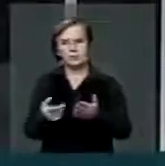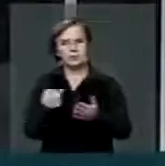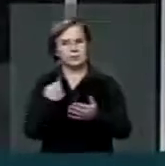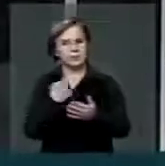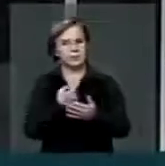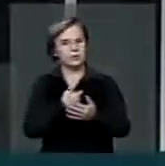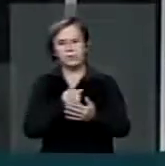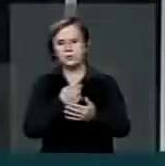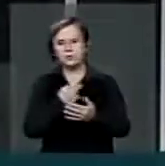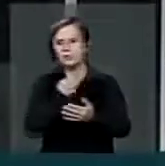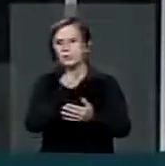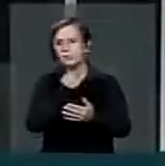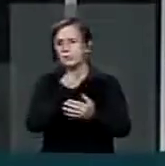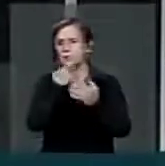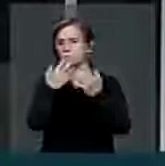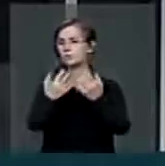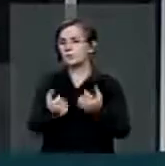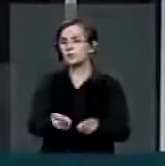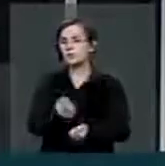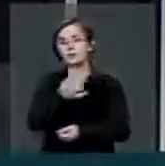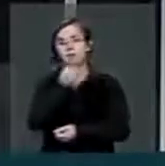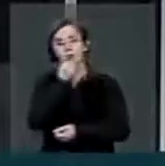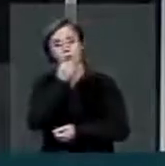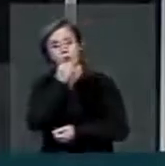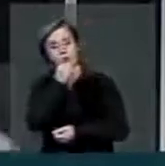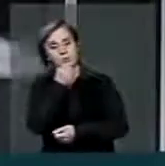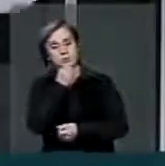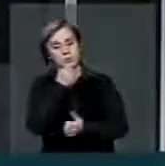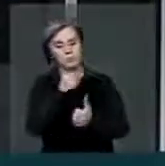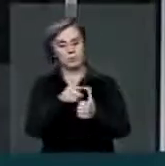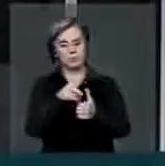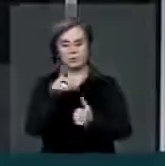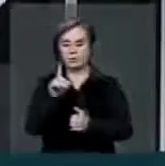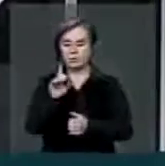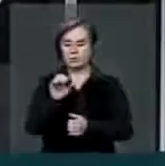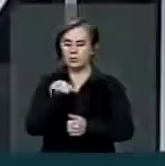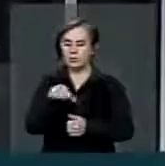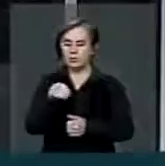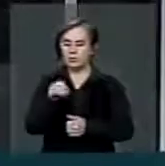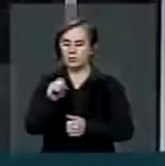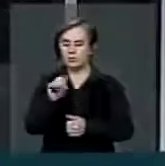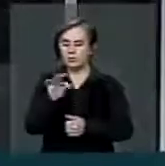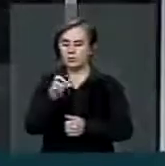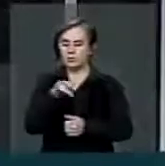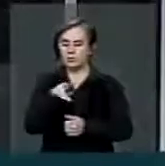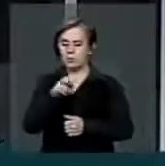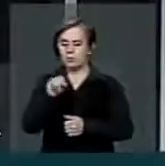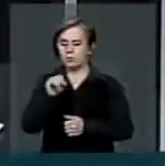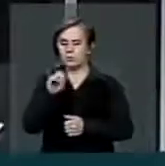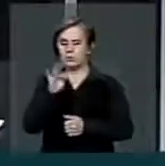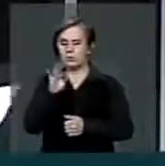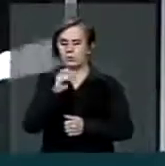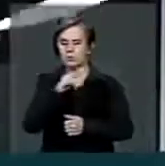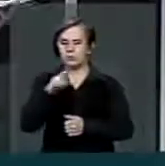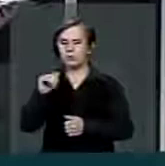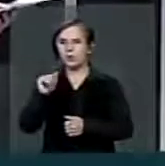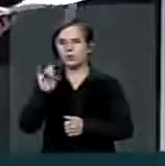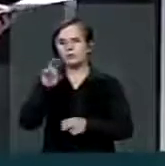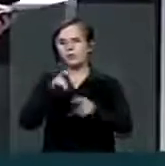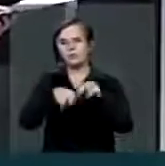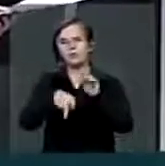por exemplo, um Demóstenes Torres, porque era procurador federal,